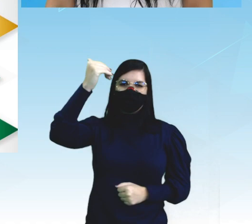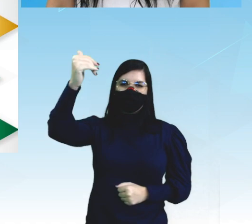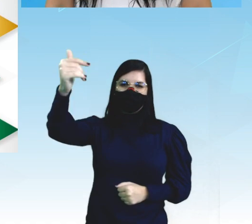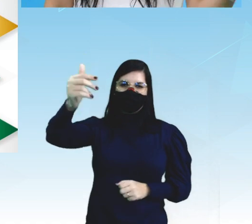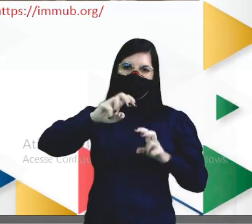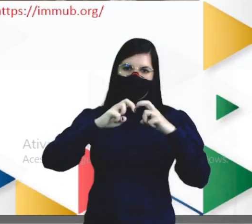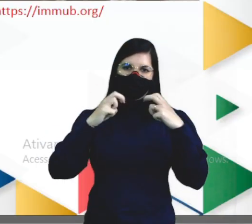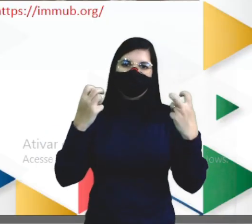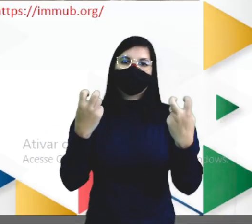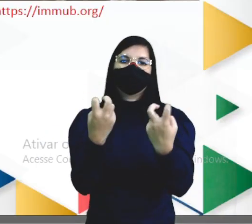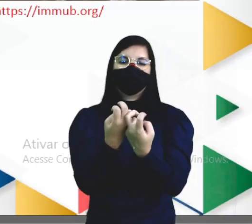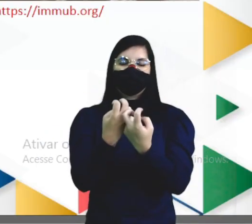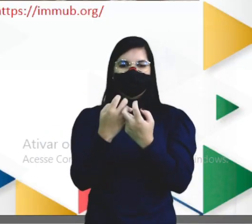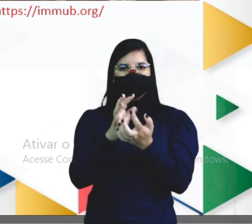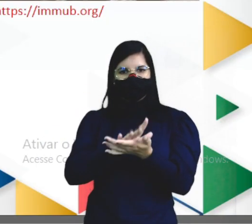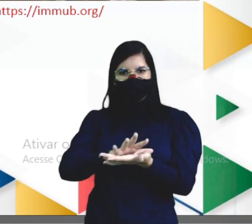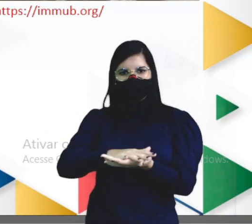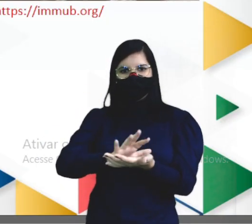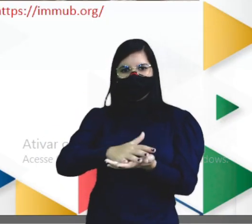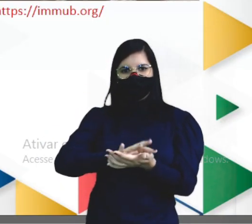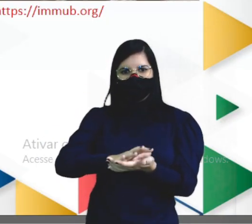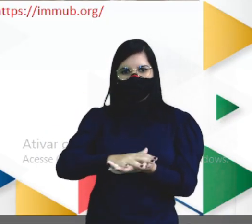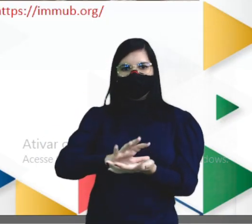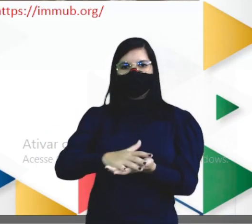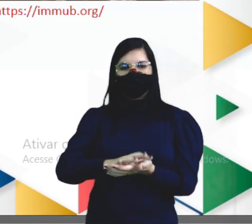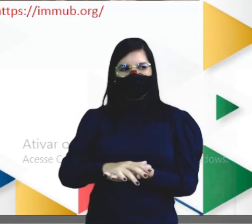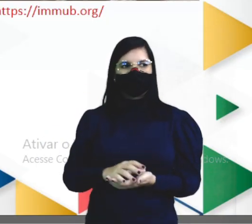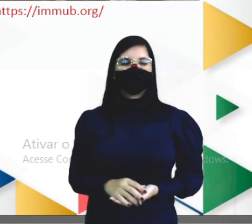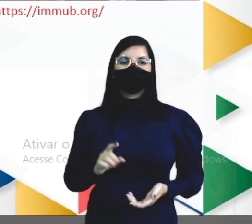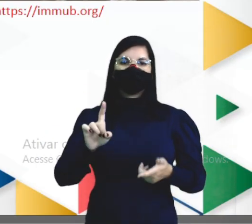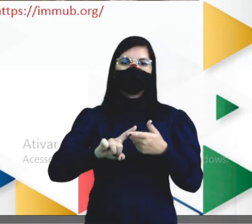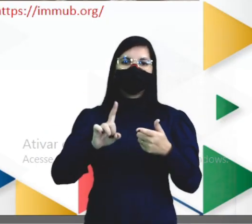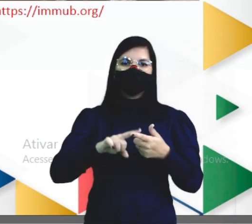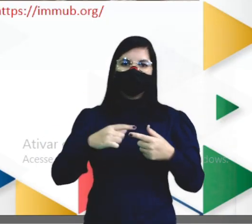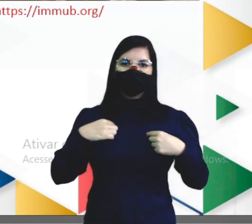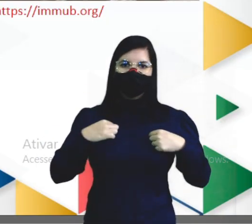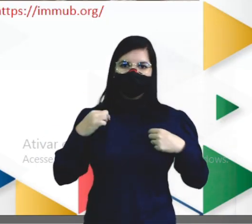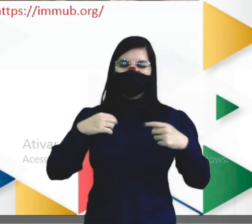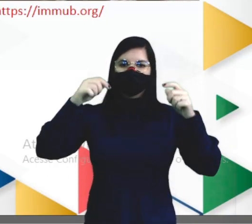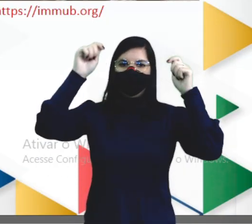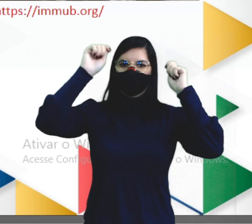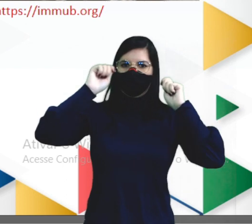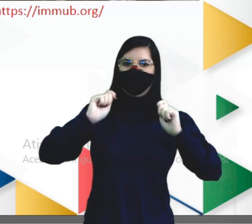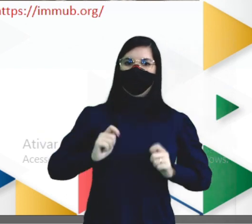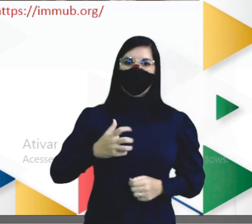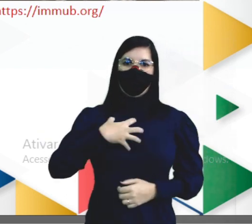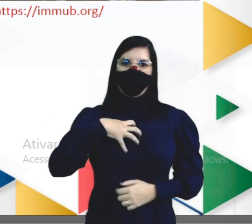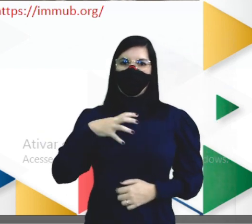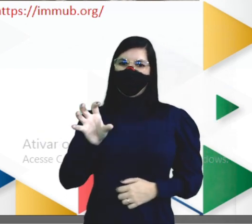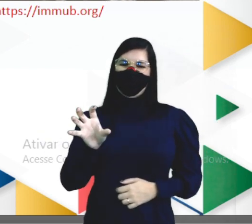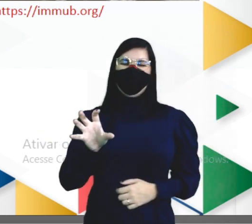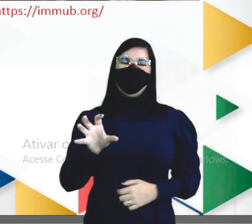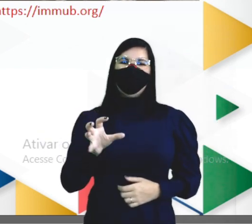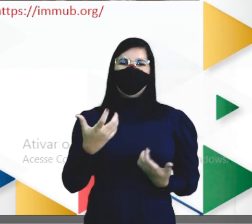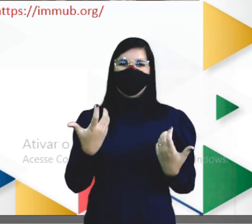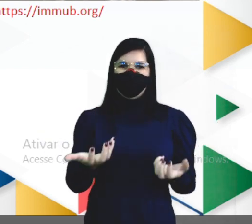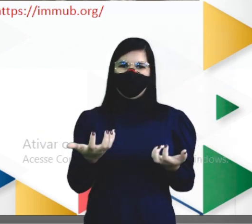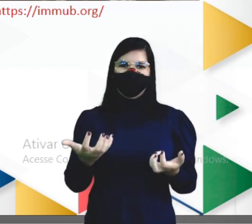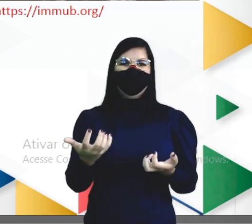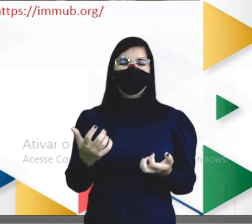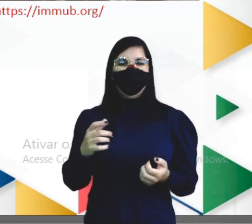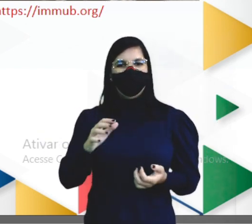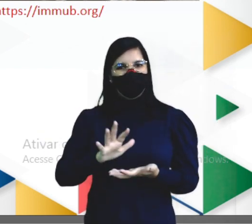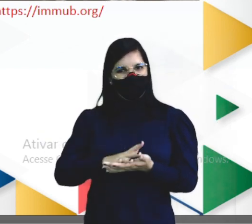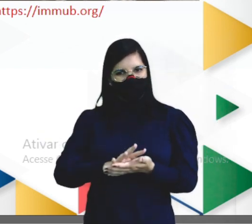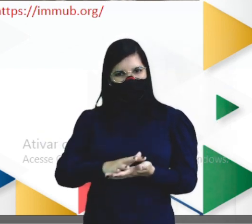samba. Ele também era conhecido por se fantasiar de baiana no carnaval e curtir um bom samba, né? Então, quando